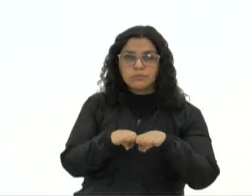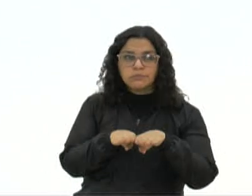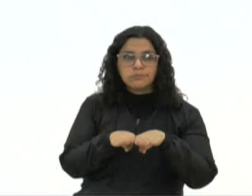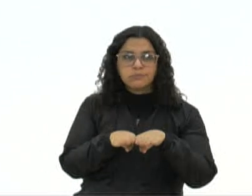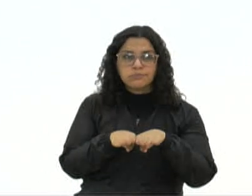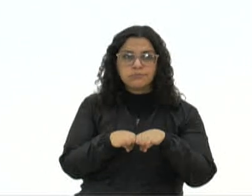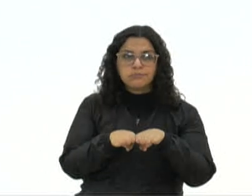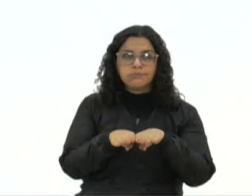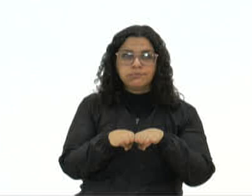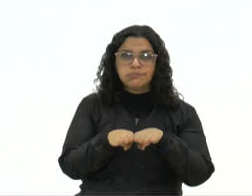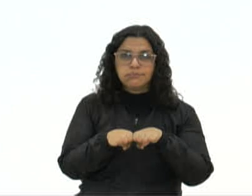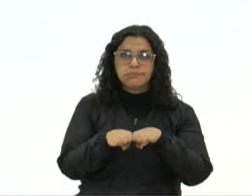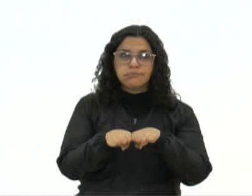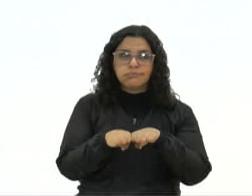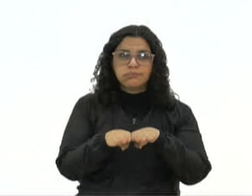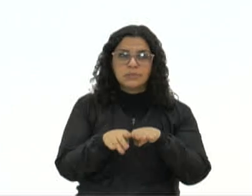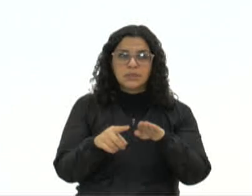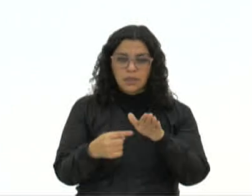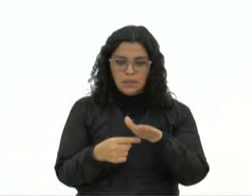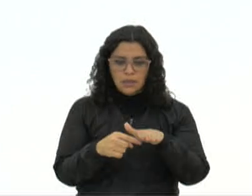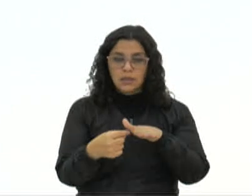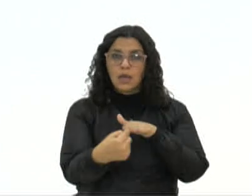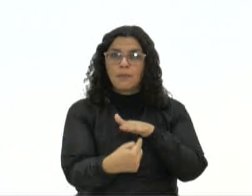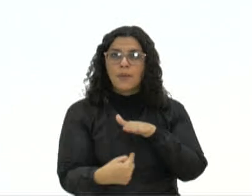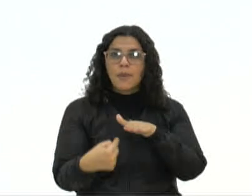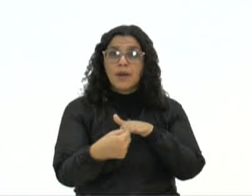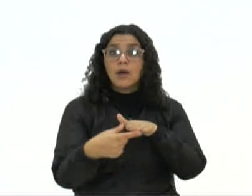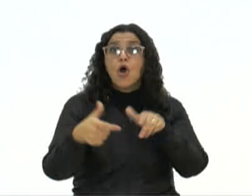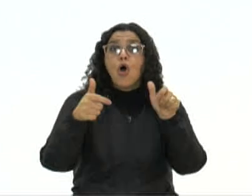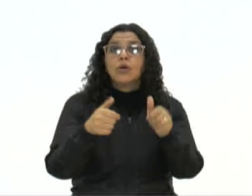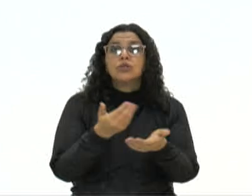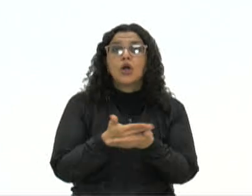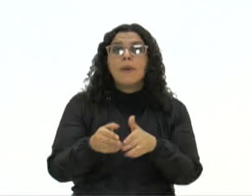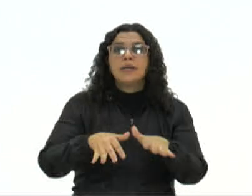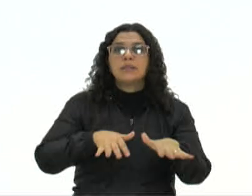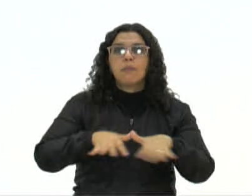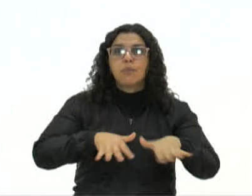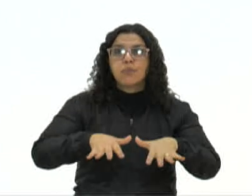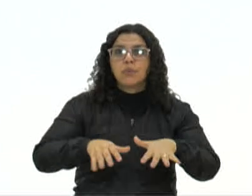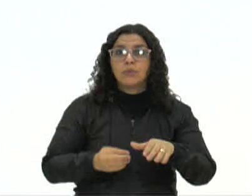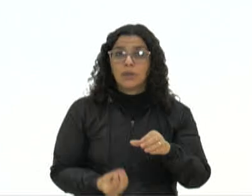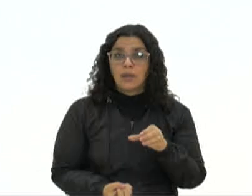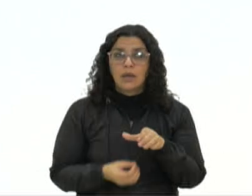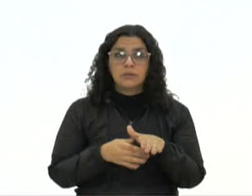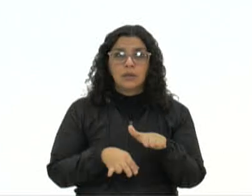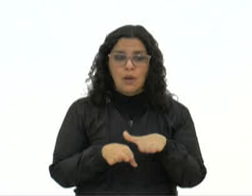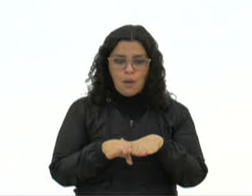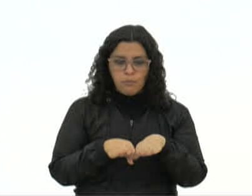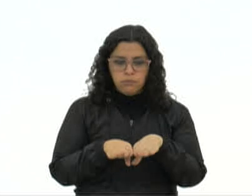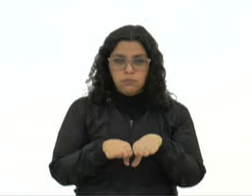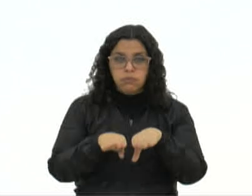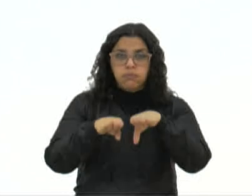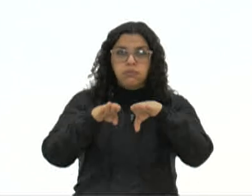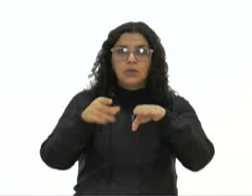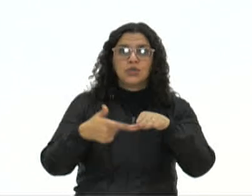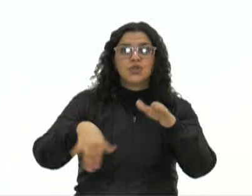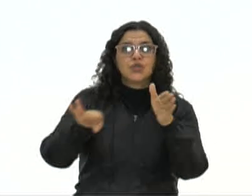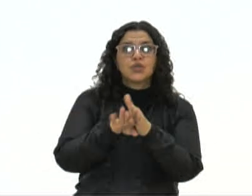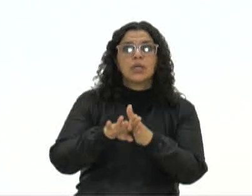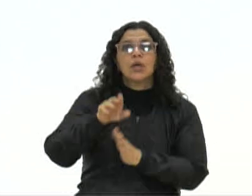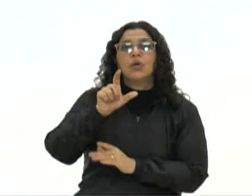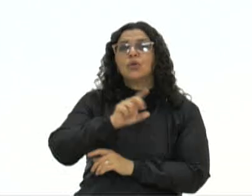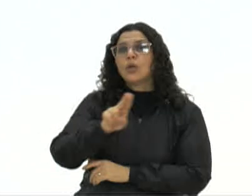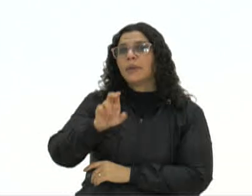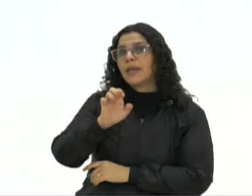compreender o foco, né, do tremor de terra, do abalo. Ele se dá lá no interior da Terra. Quando ele chega à superfície, é chamado de